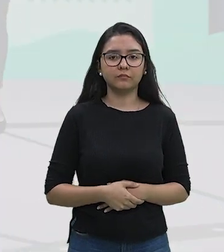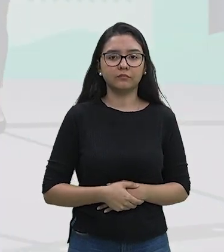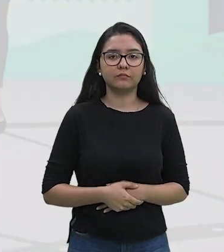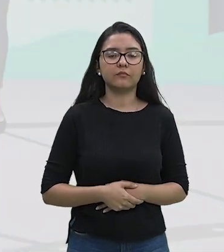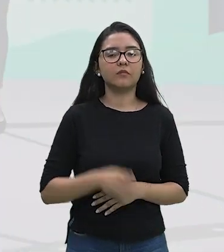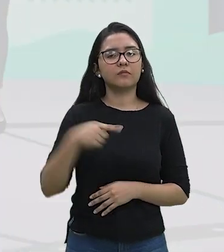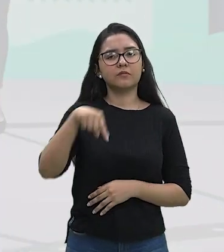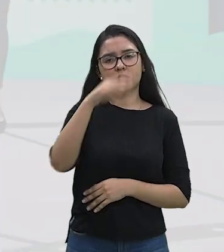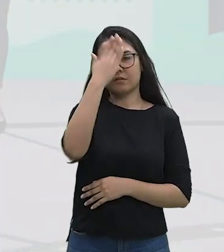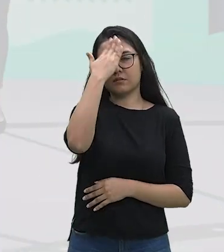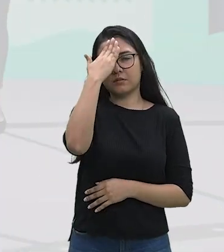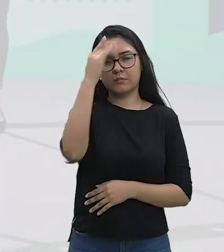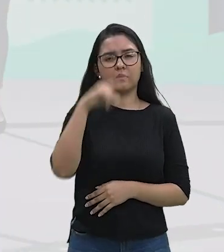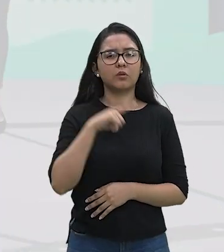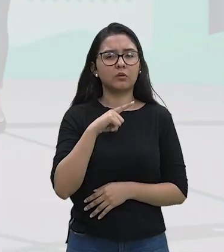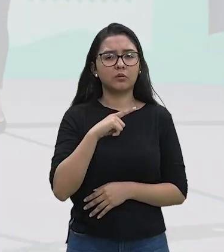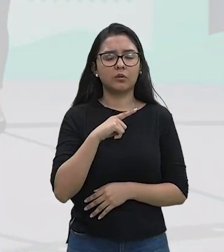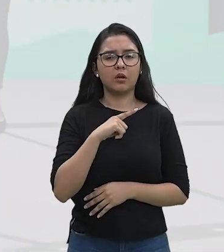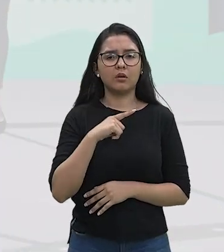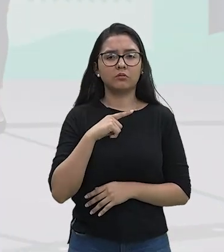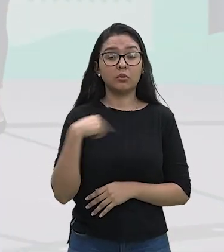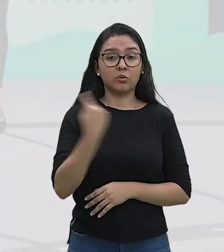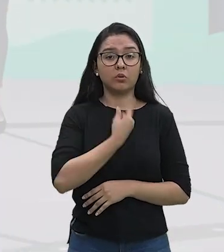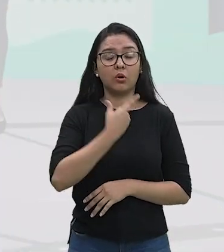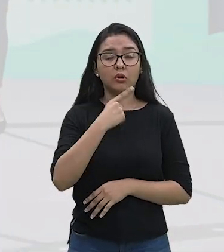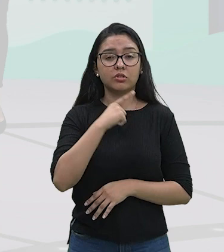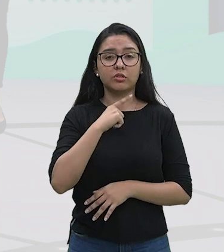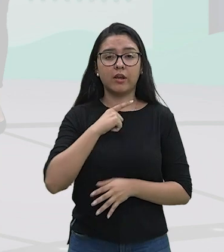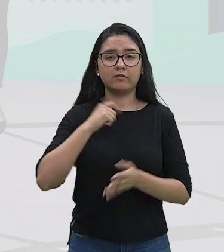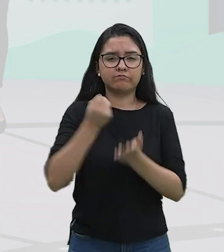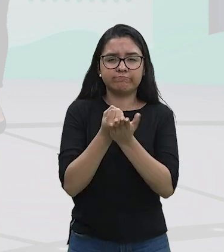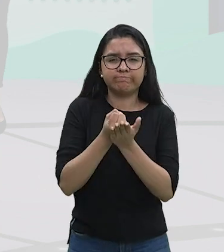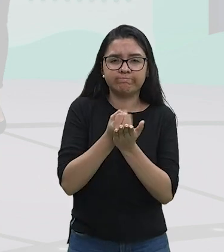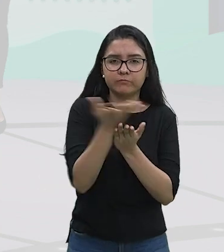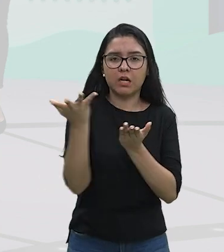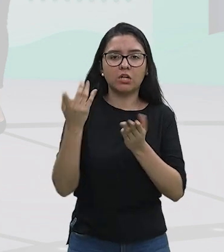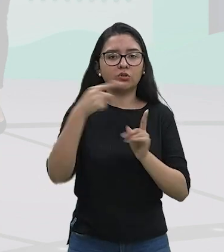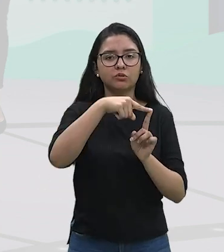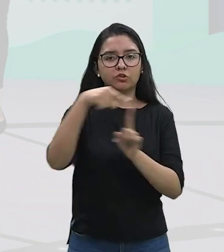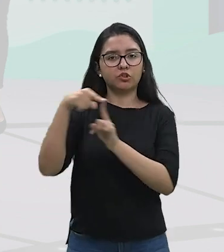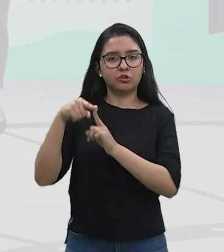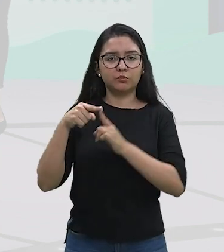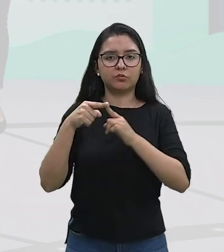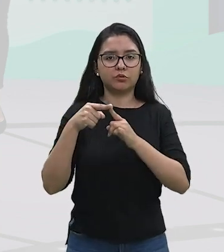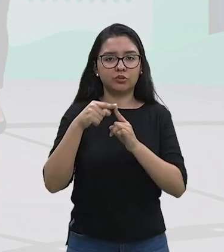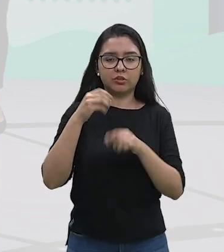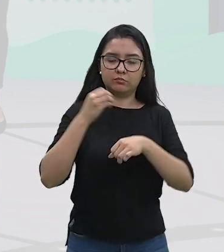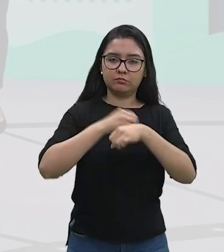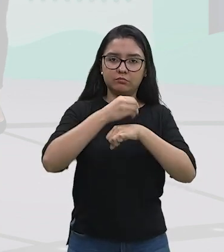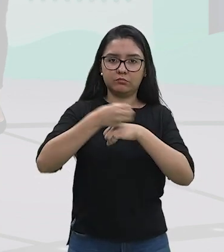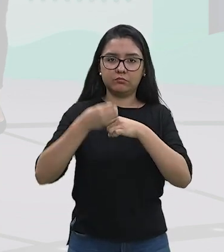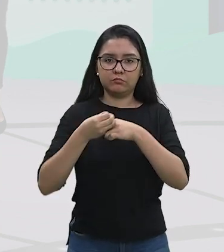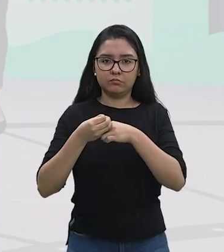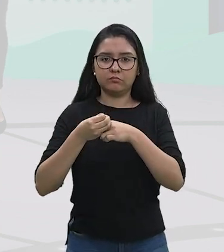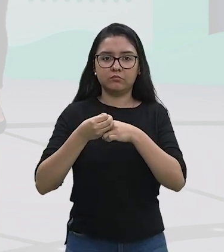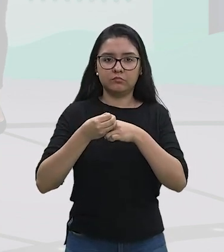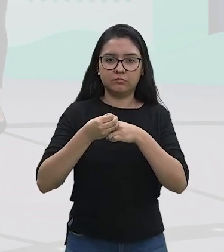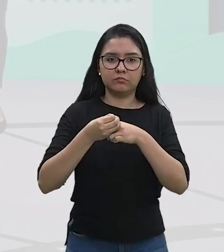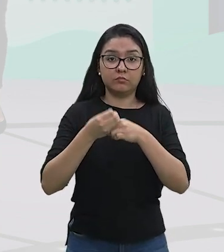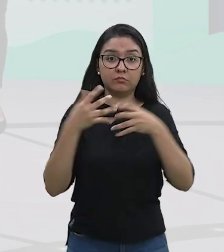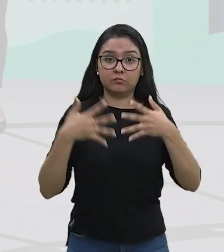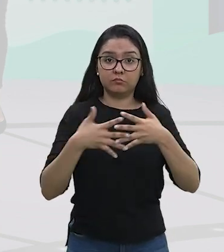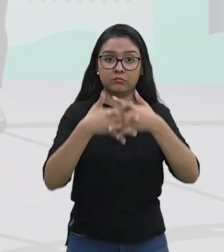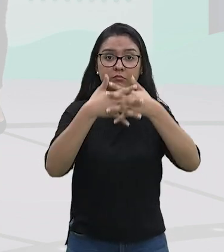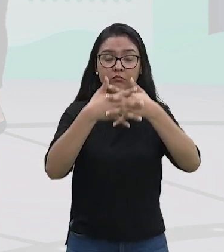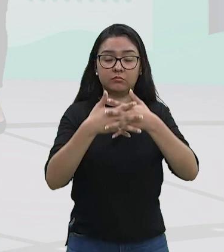Você sabia que nós temos trilhões de células no nosso corpo? E qual é a função delas? Bom, elas vão se unir para formar